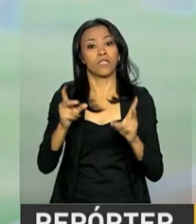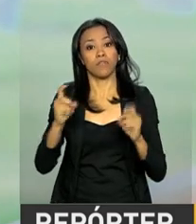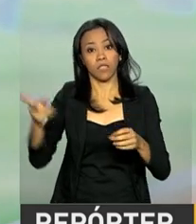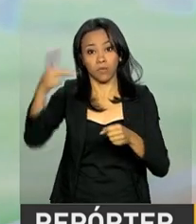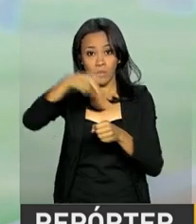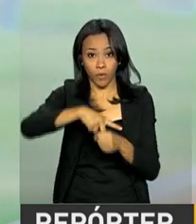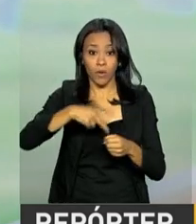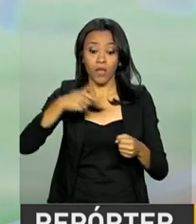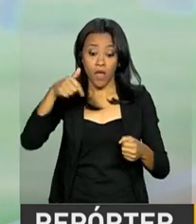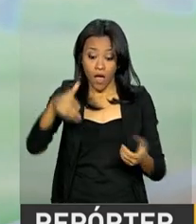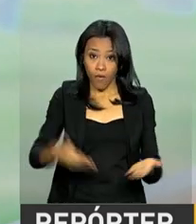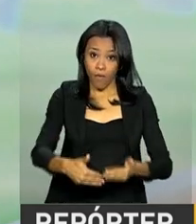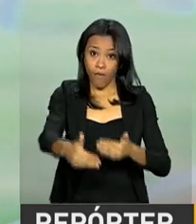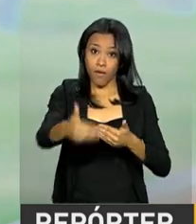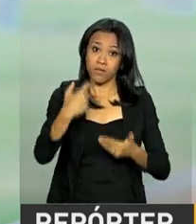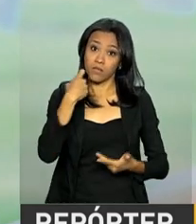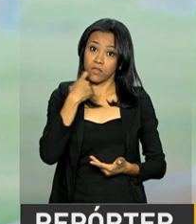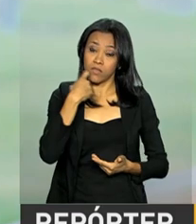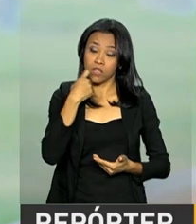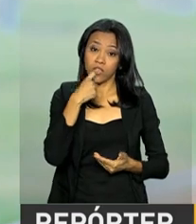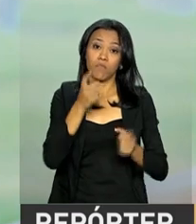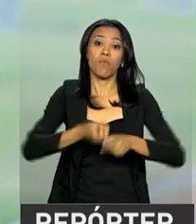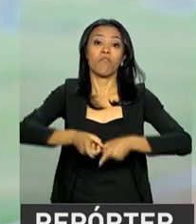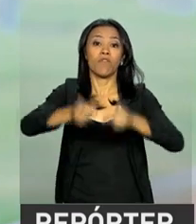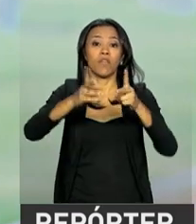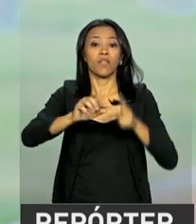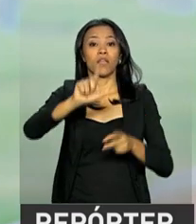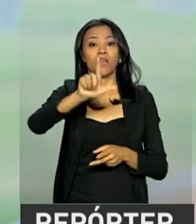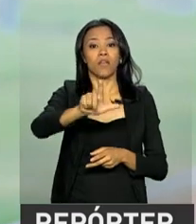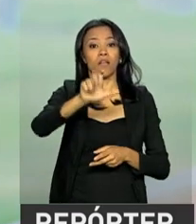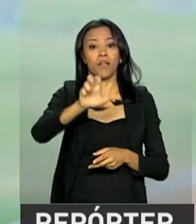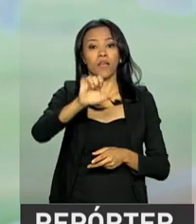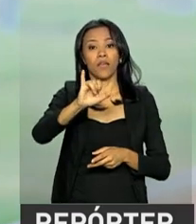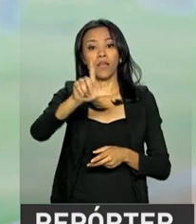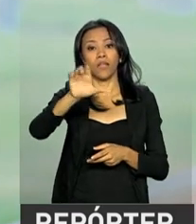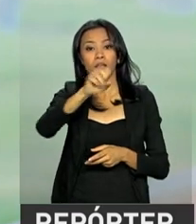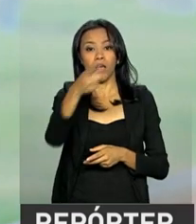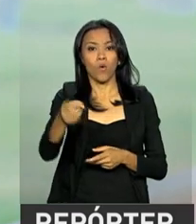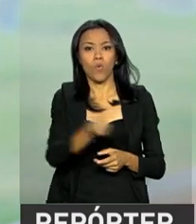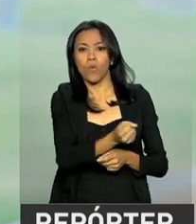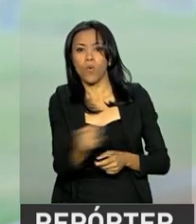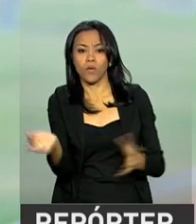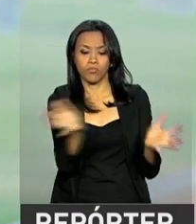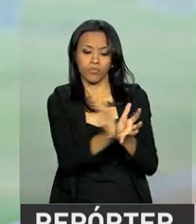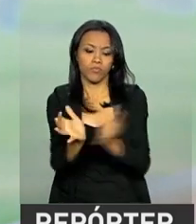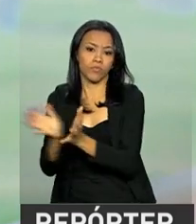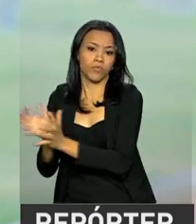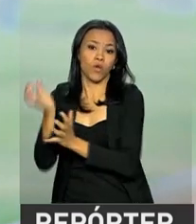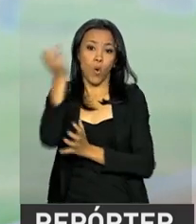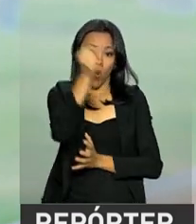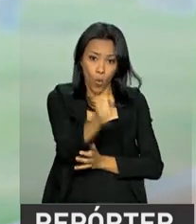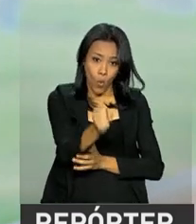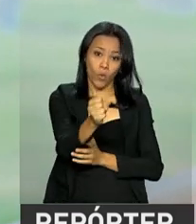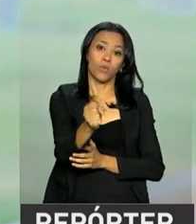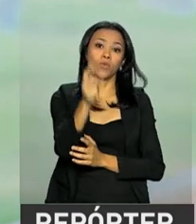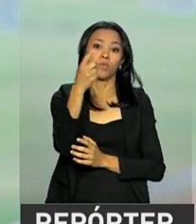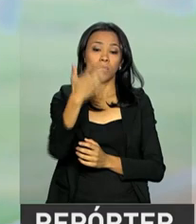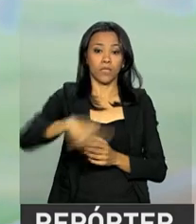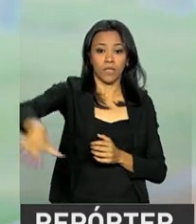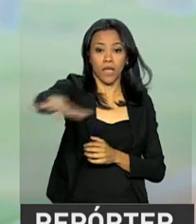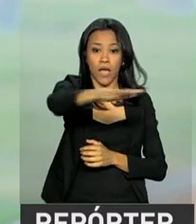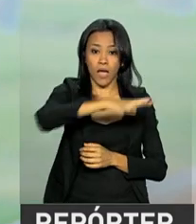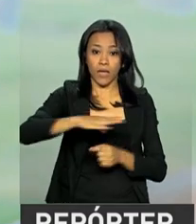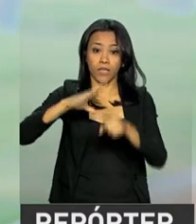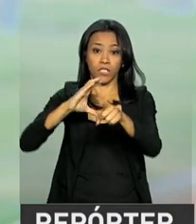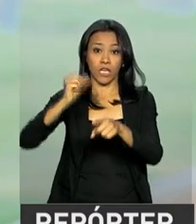um leilão que ocorre nesta sexta-feira no Rio de Janeiro. Vão ser ofertados 8 blocos da camada pré-sal nas bacias de Campos e